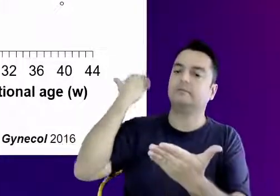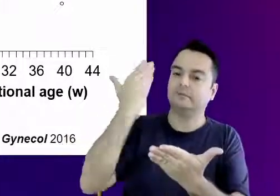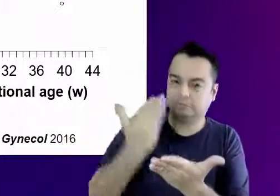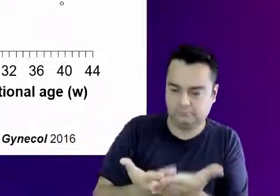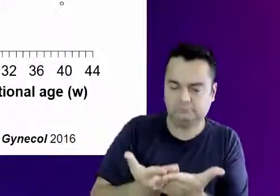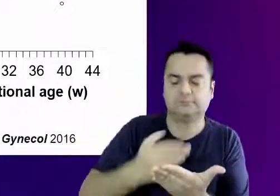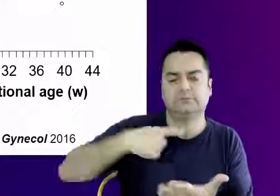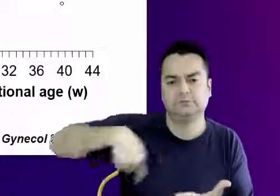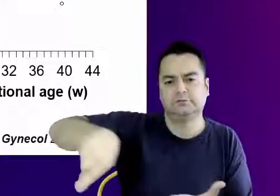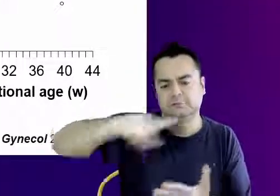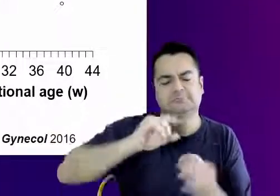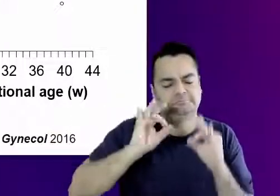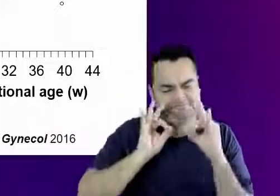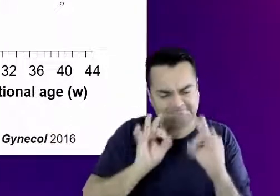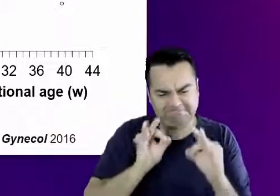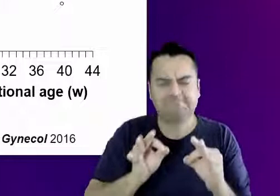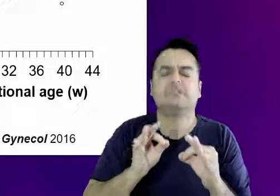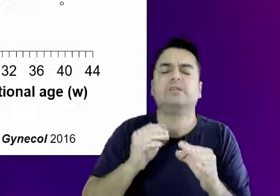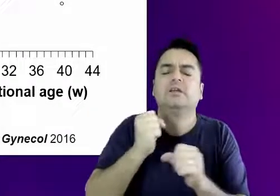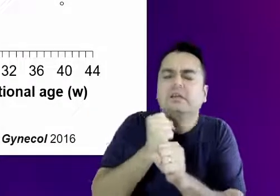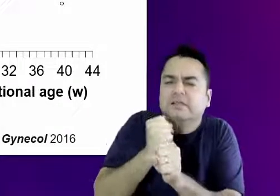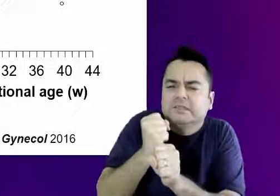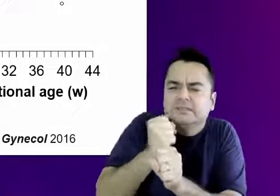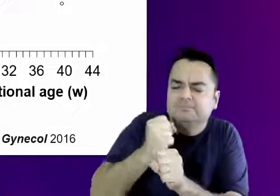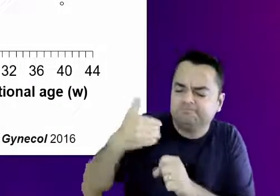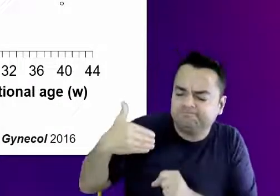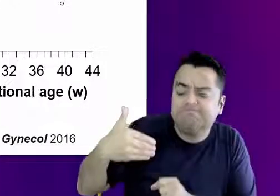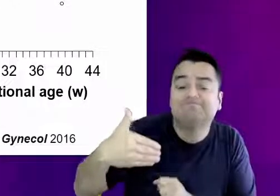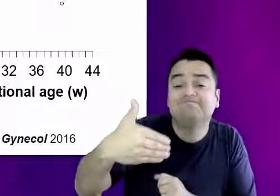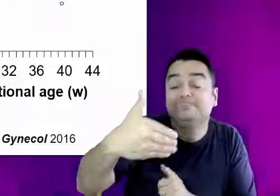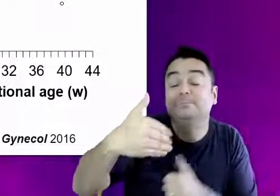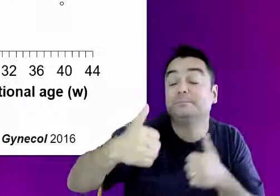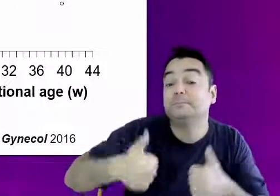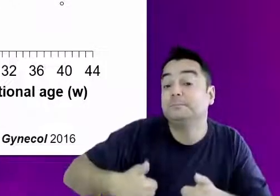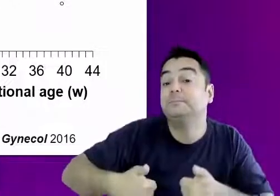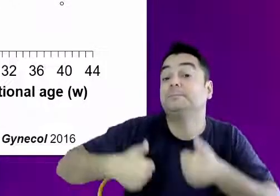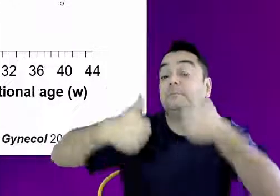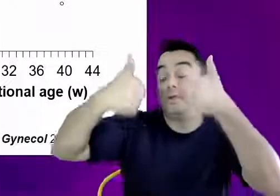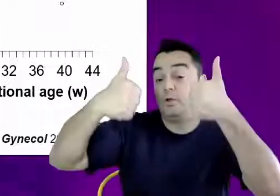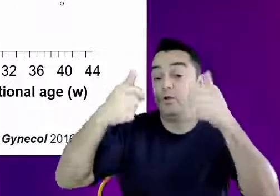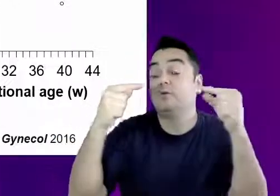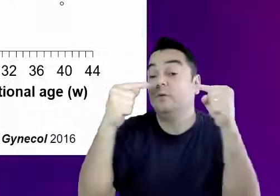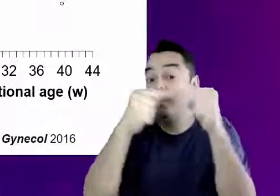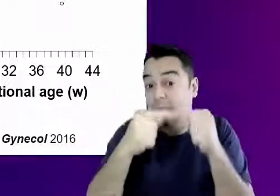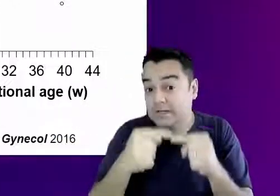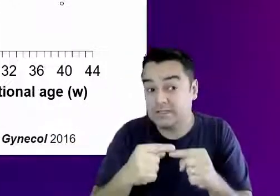longo dos últimos anos, que a melhor combinação para se predizer pré-eclâmpsia no